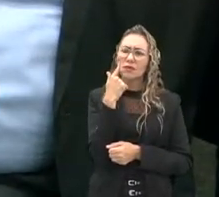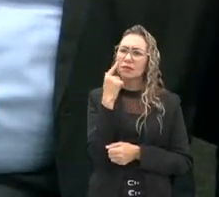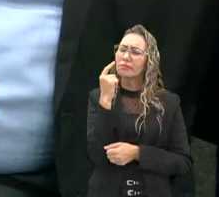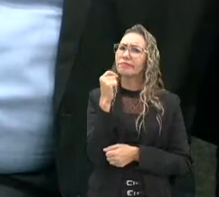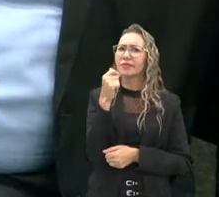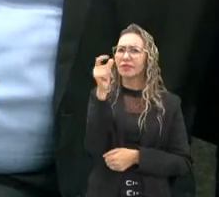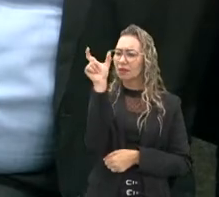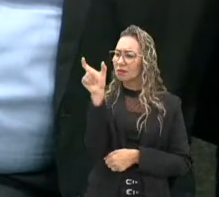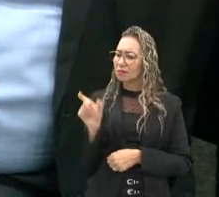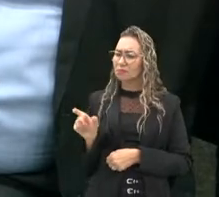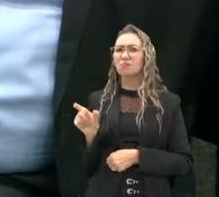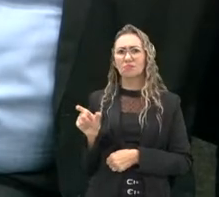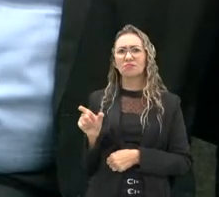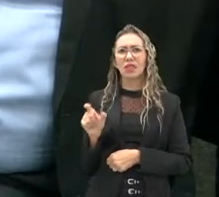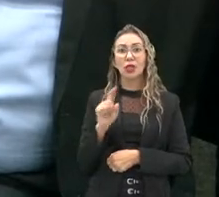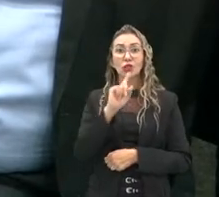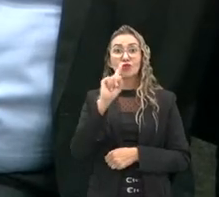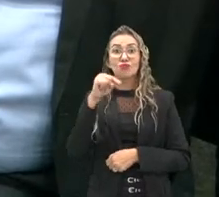sob um outro aspecto.